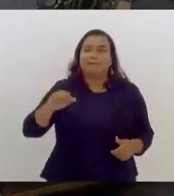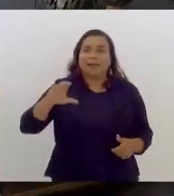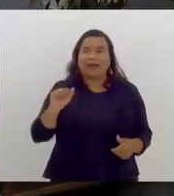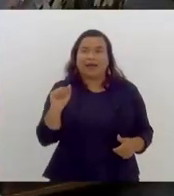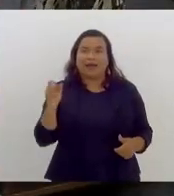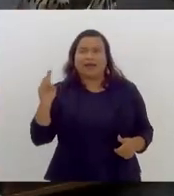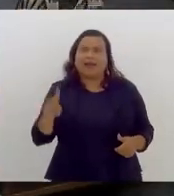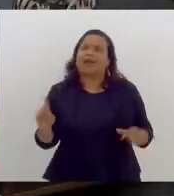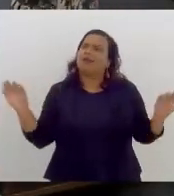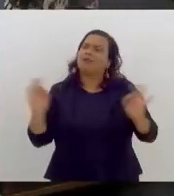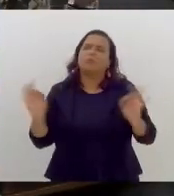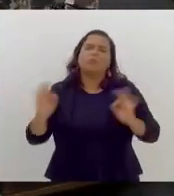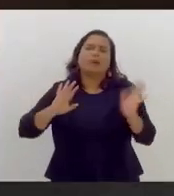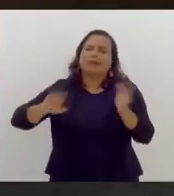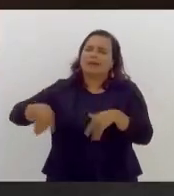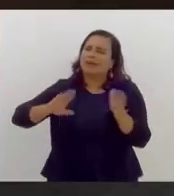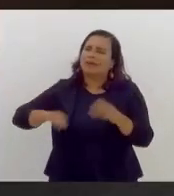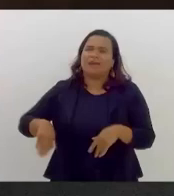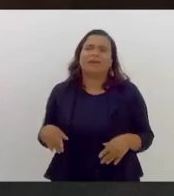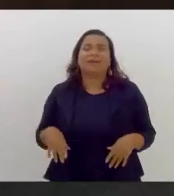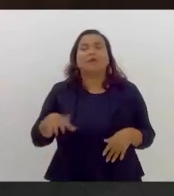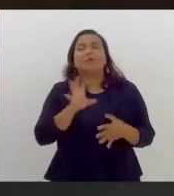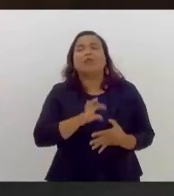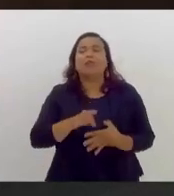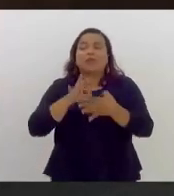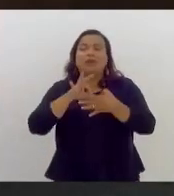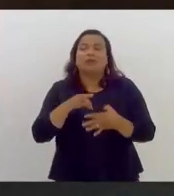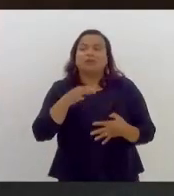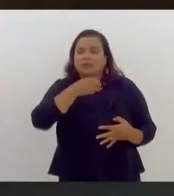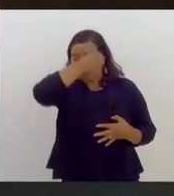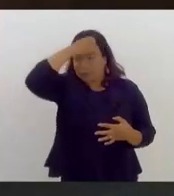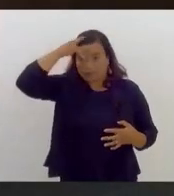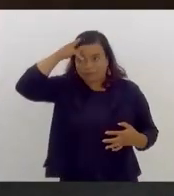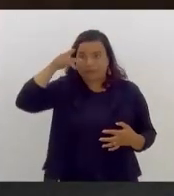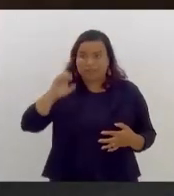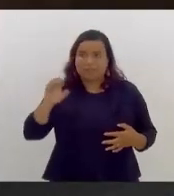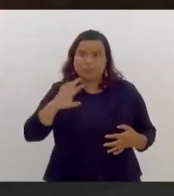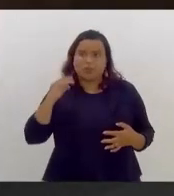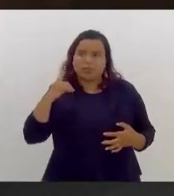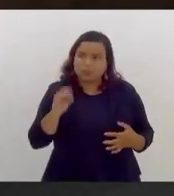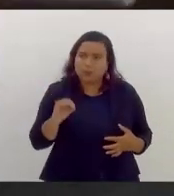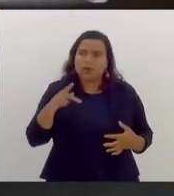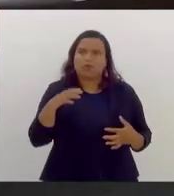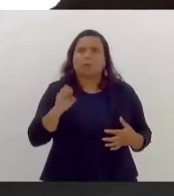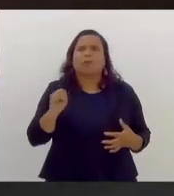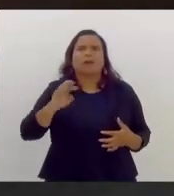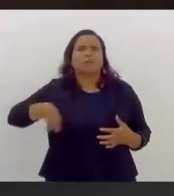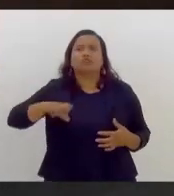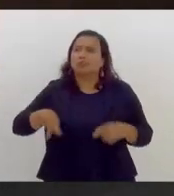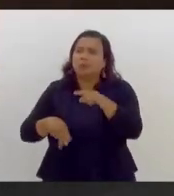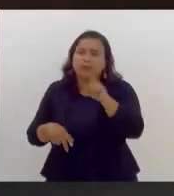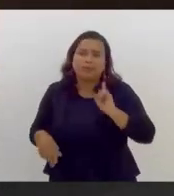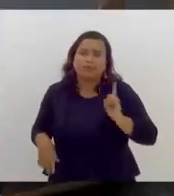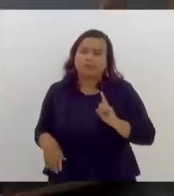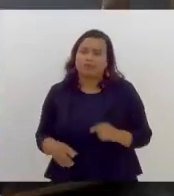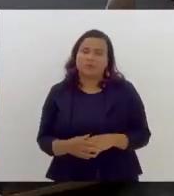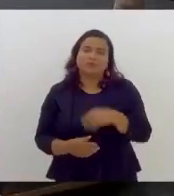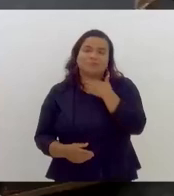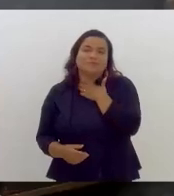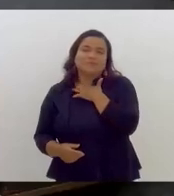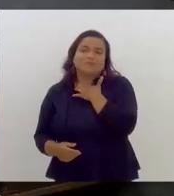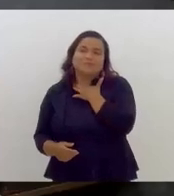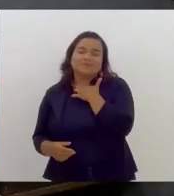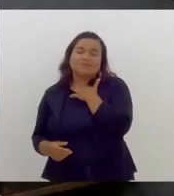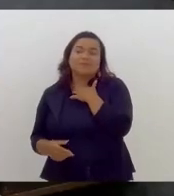Não é nada disso. O líder do prefeito Eduardo Paes está reiterando isso, mas não é isso. Vamos